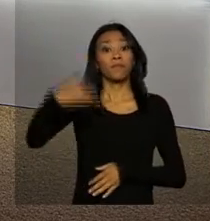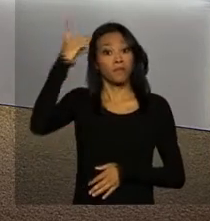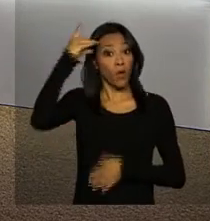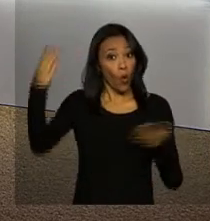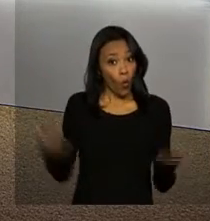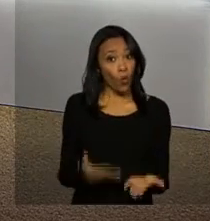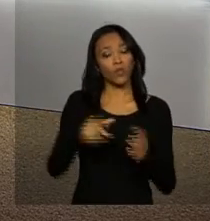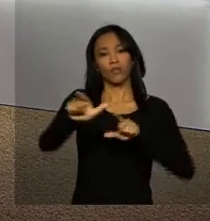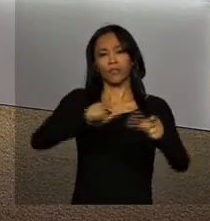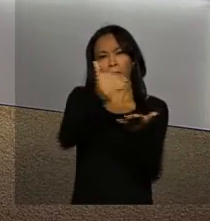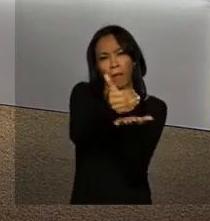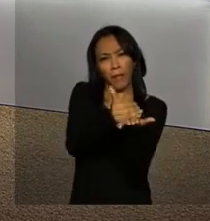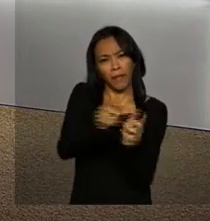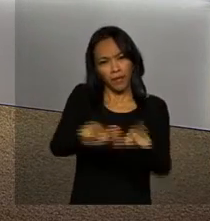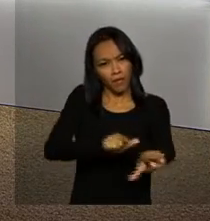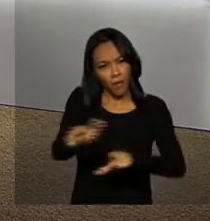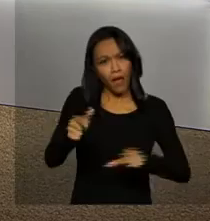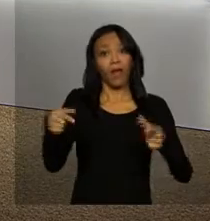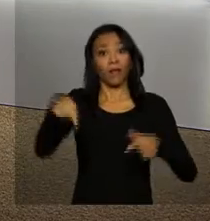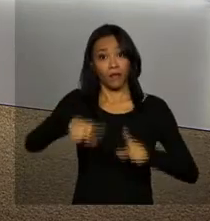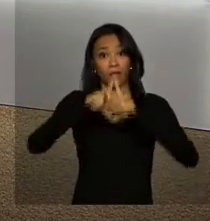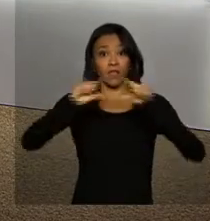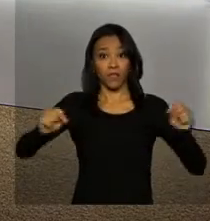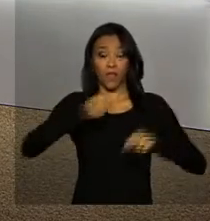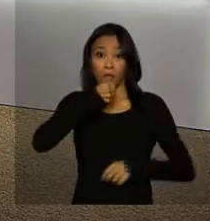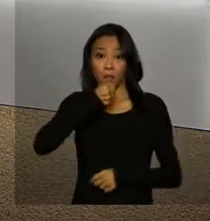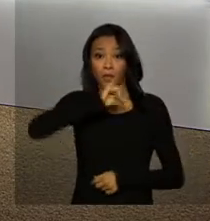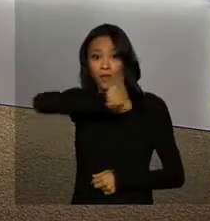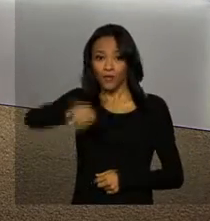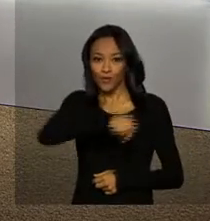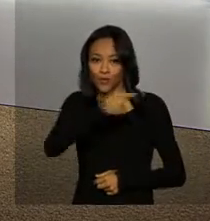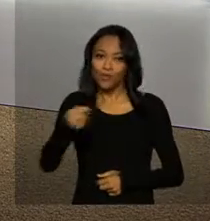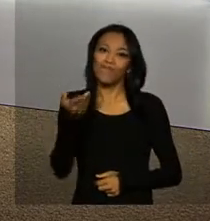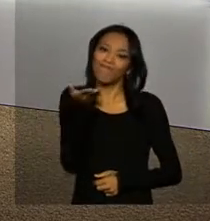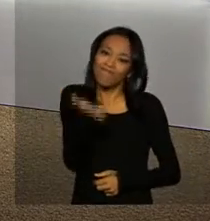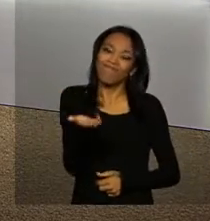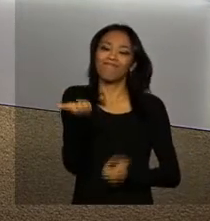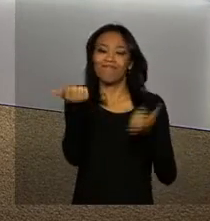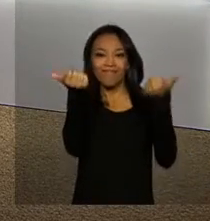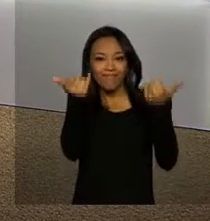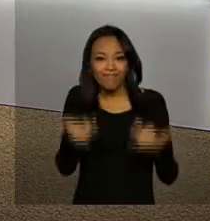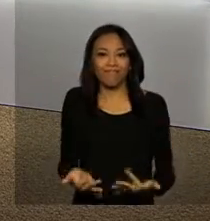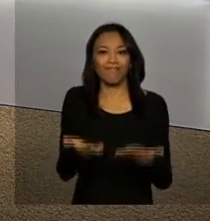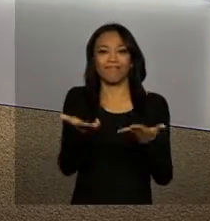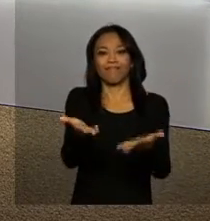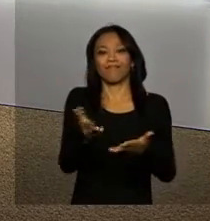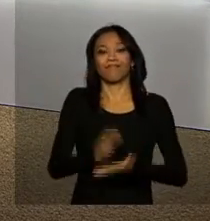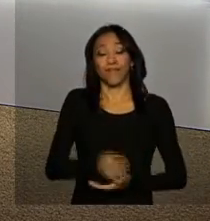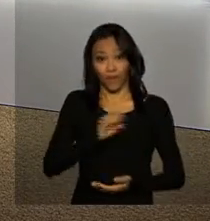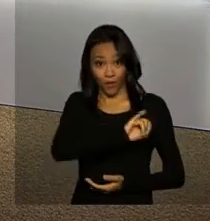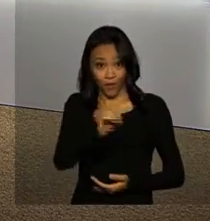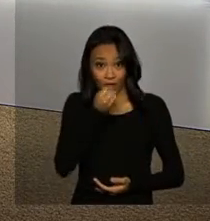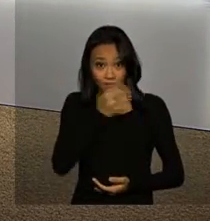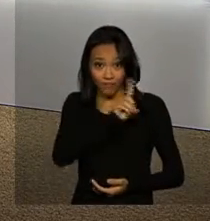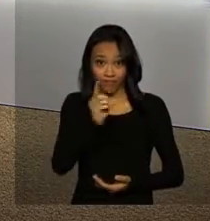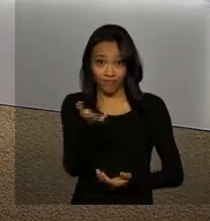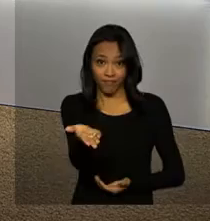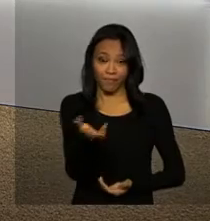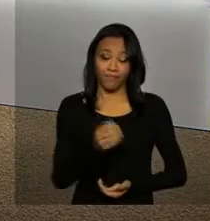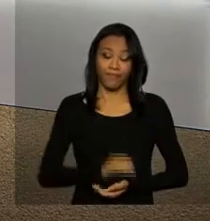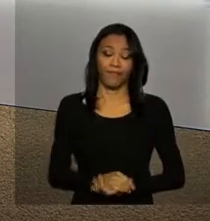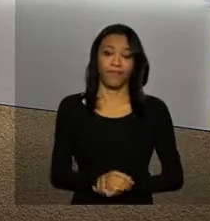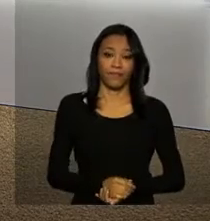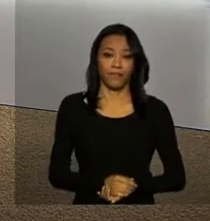hoje em brasília o repórter joão pedro neto ao vivo do palácio do planalto traz as informações o joão pedro bom dia